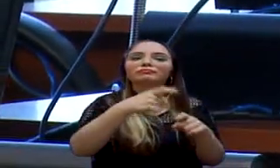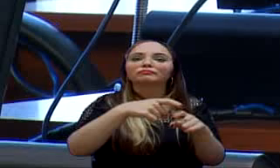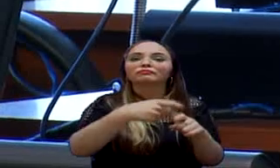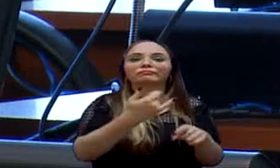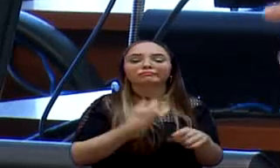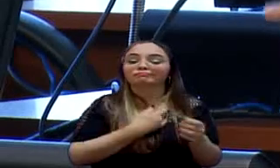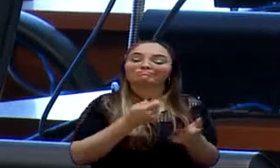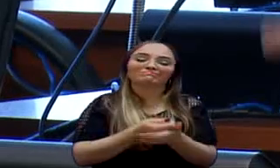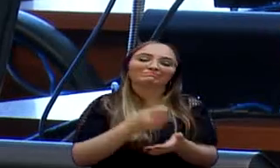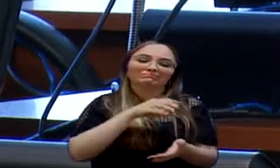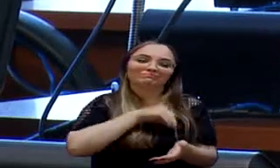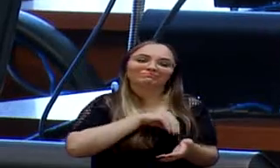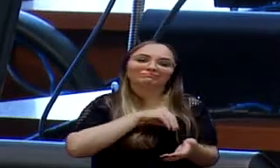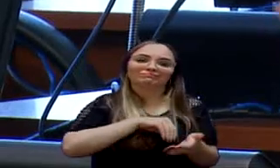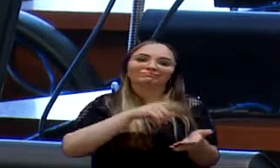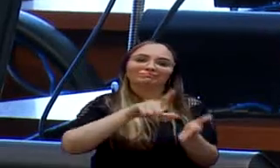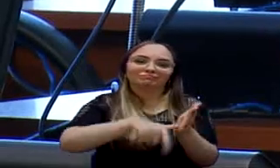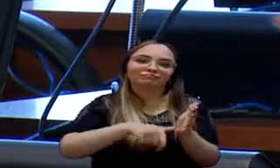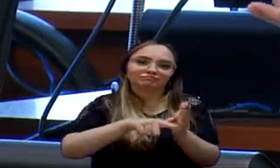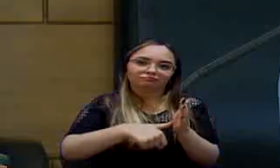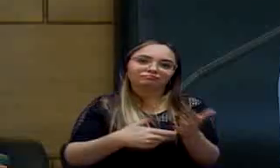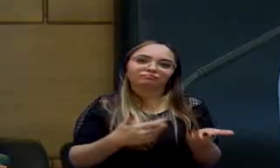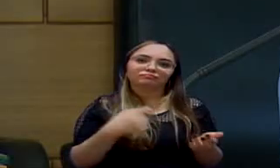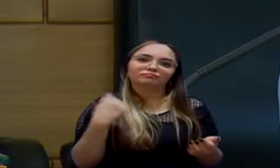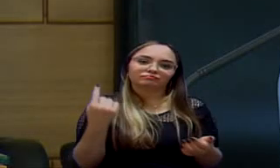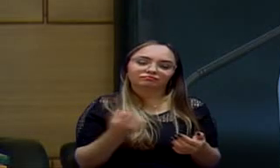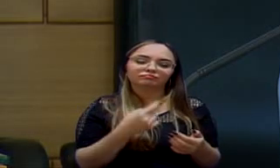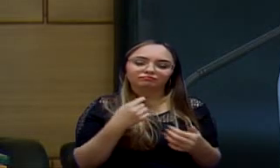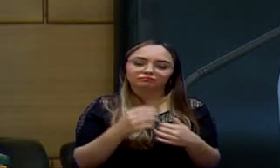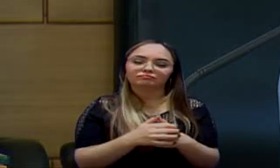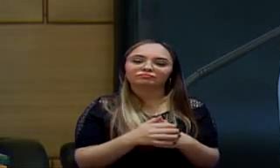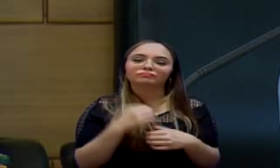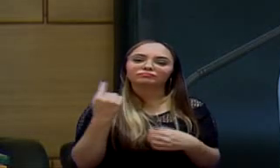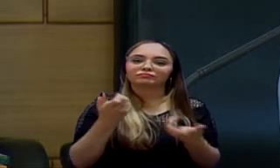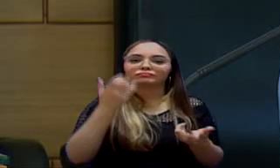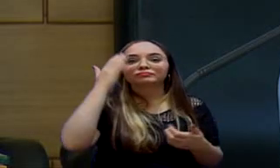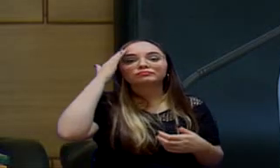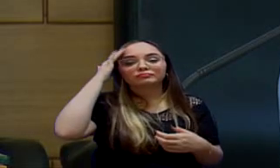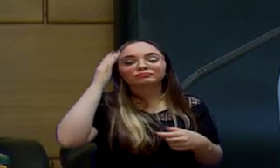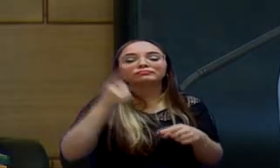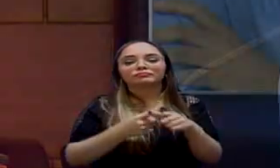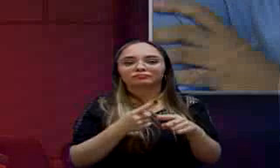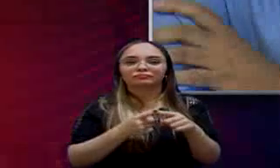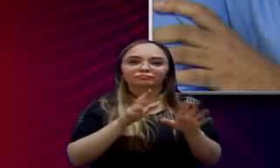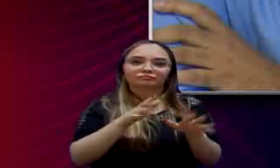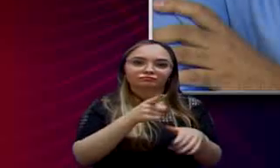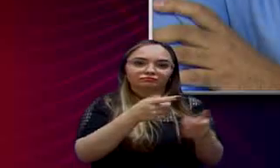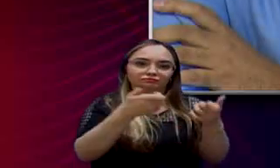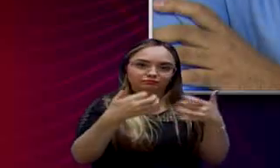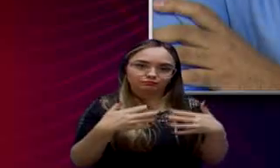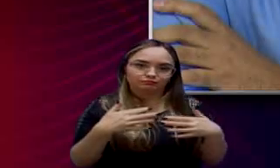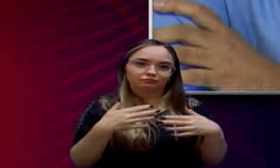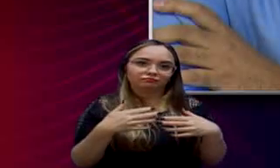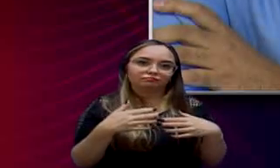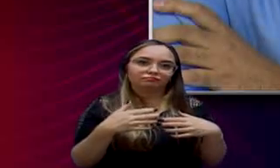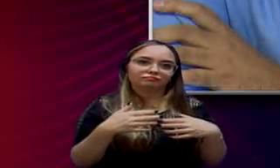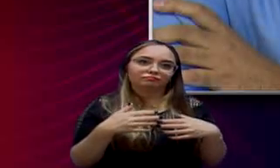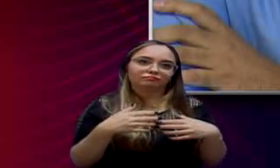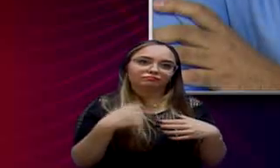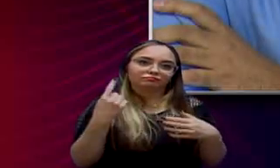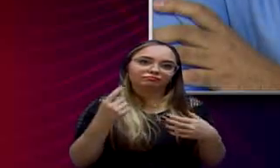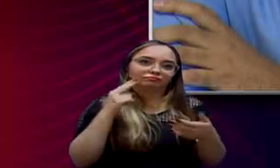né então a gente chega então a gente quer entender porque está acontecendo mas a informação de vocês até